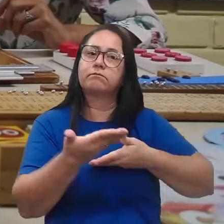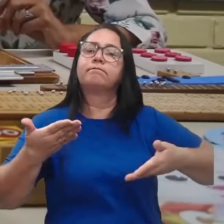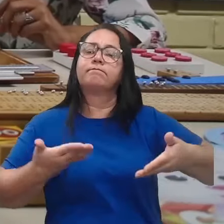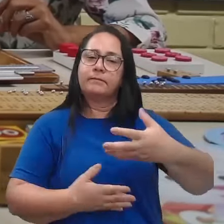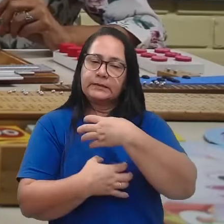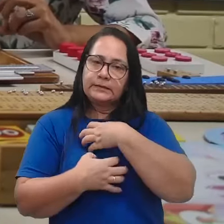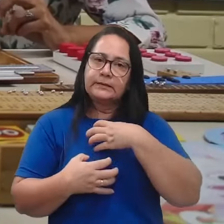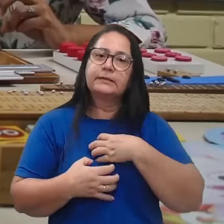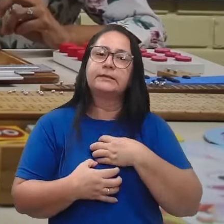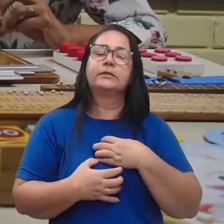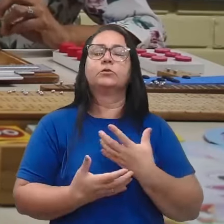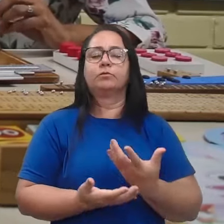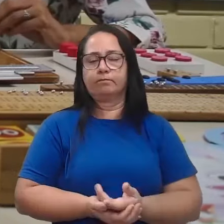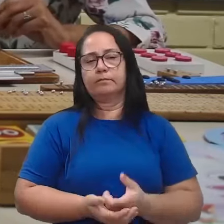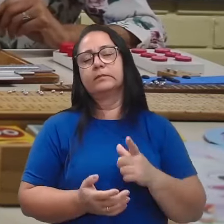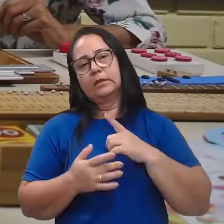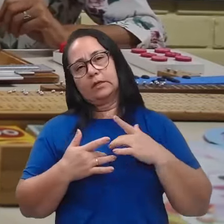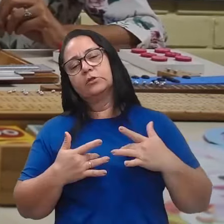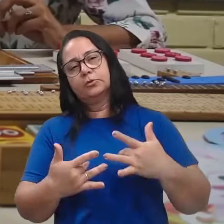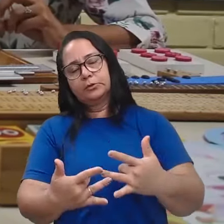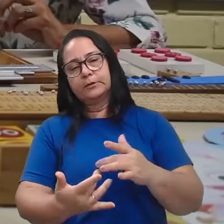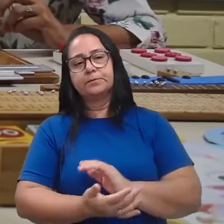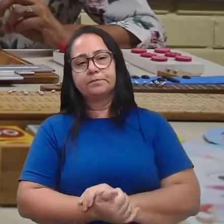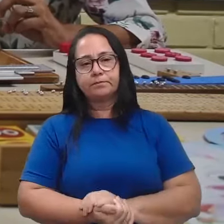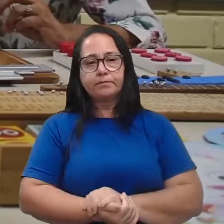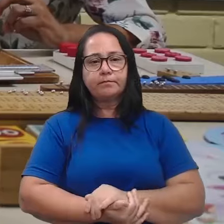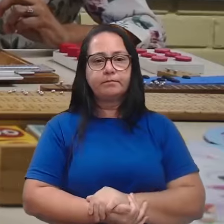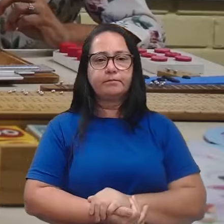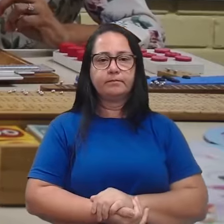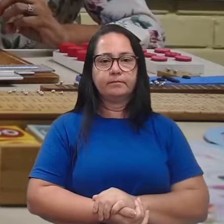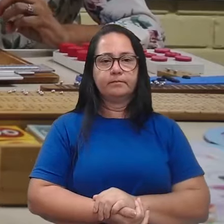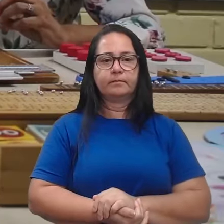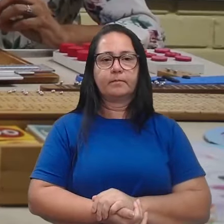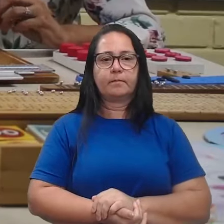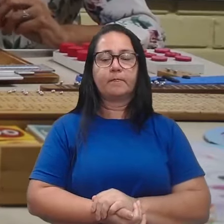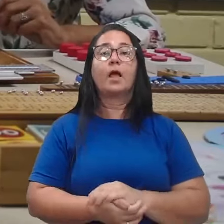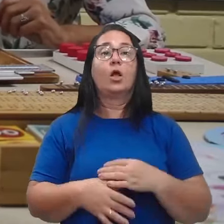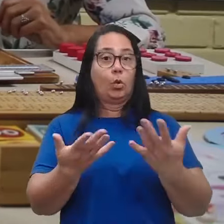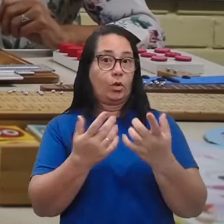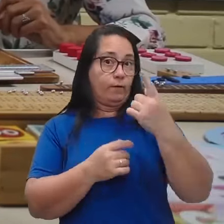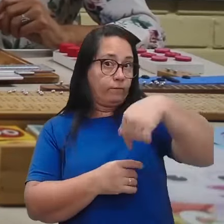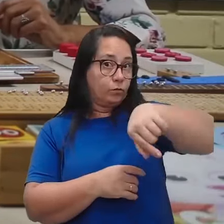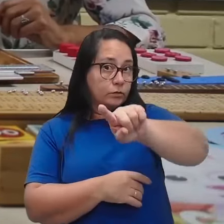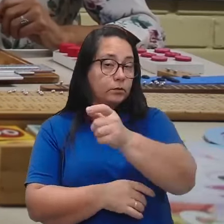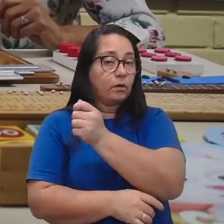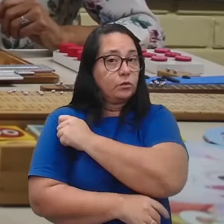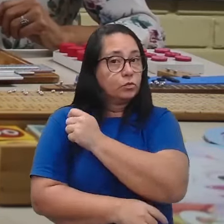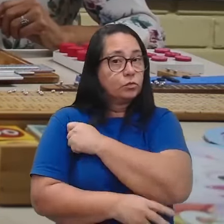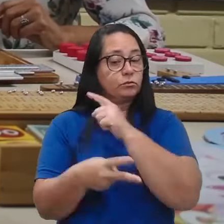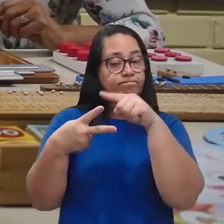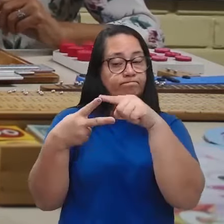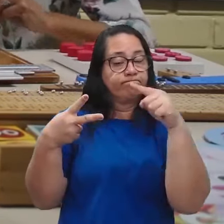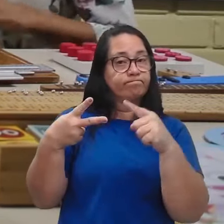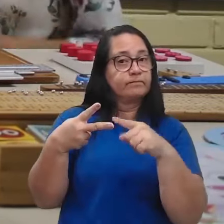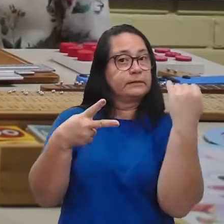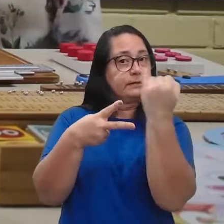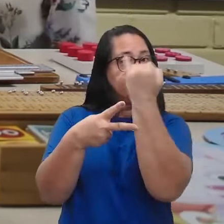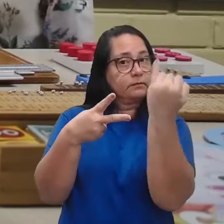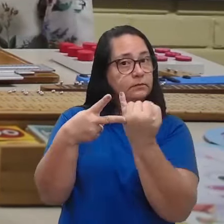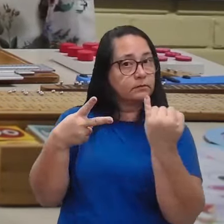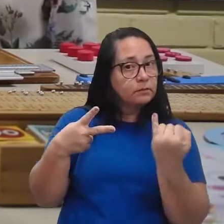sentidos. Isso. Que a gente tem à disposição, né? Isso mesmo. Muito bom, professora. Eu queria chamar a atenção para você, estudante, de dois pontos interessantes que a professora